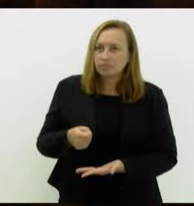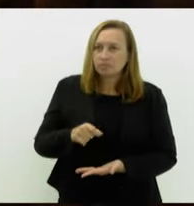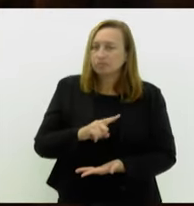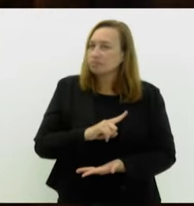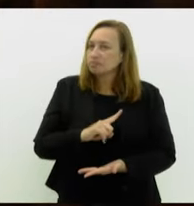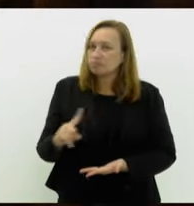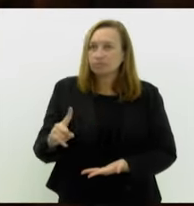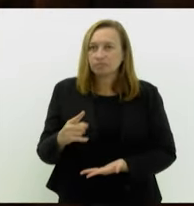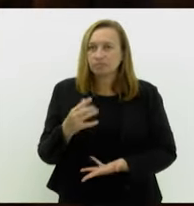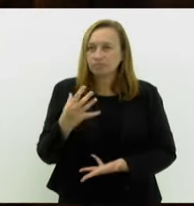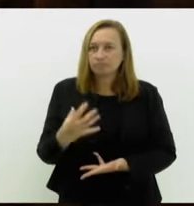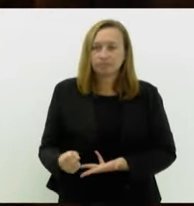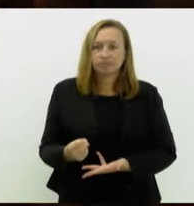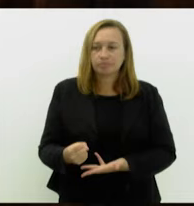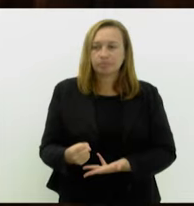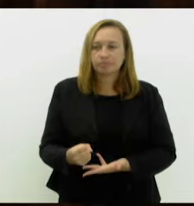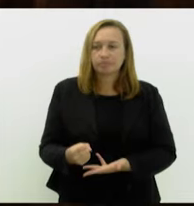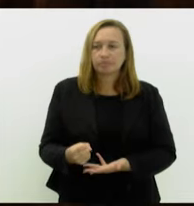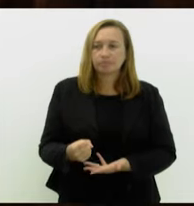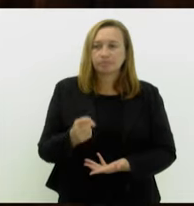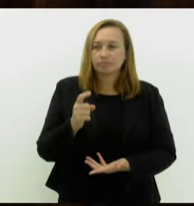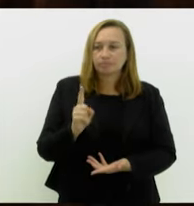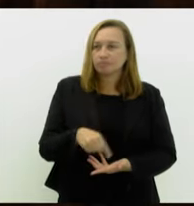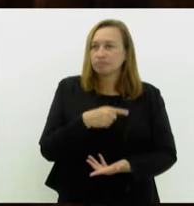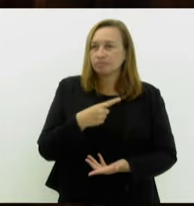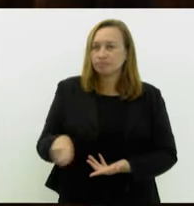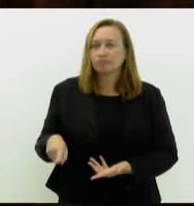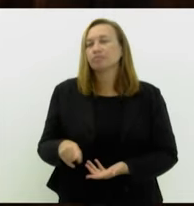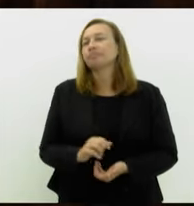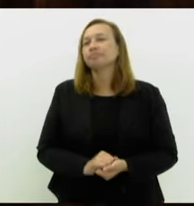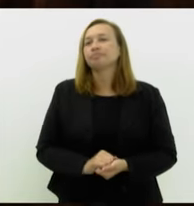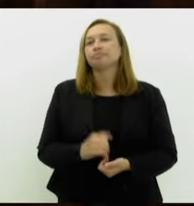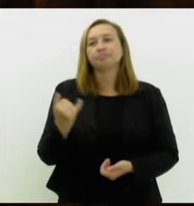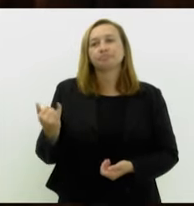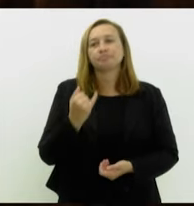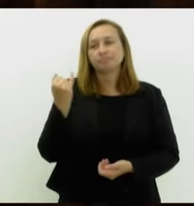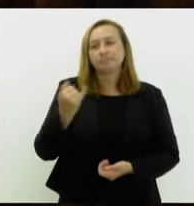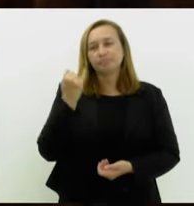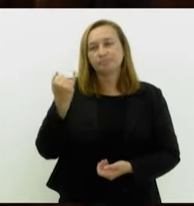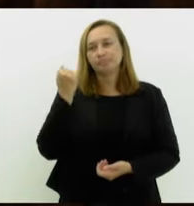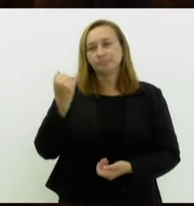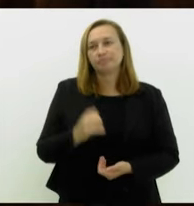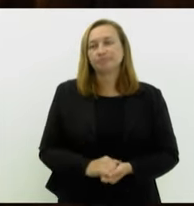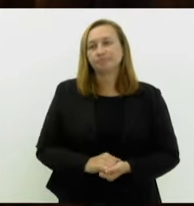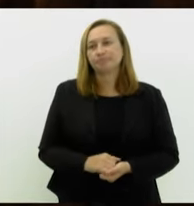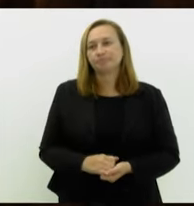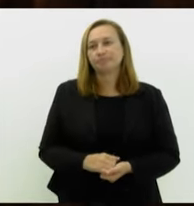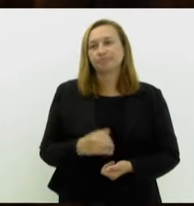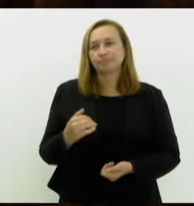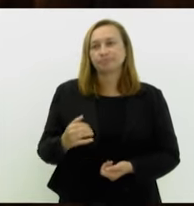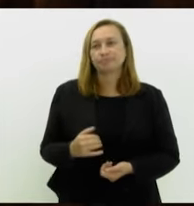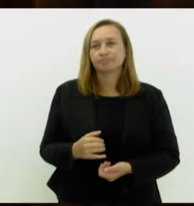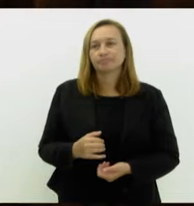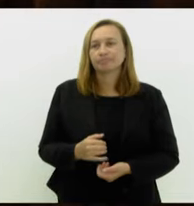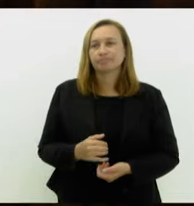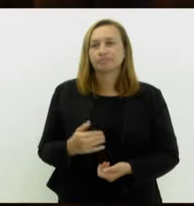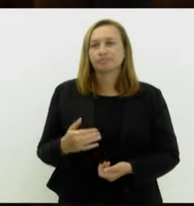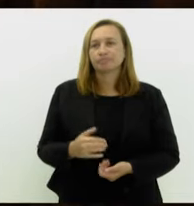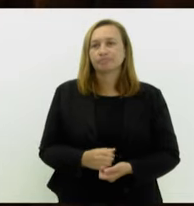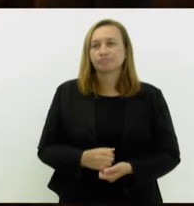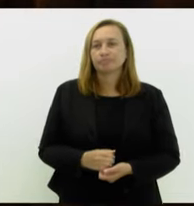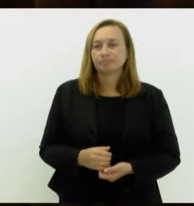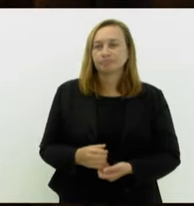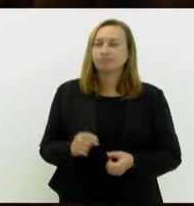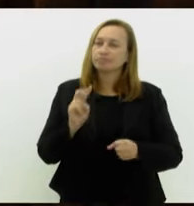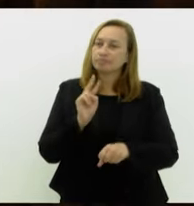deixará essa conduta impune então é muito importante também ao lado do do dever de